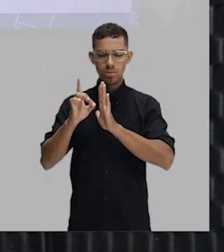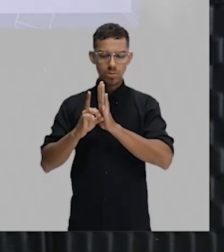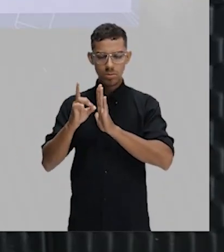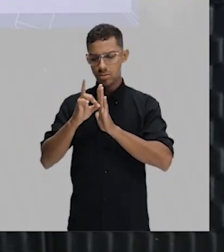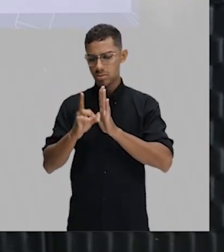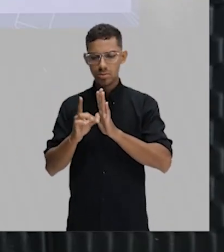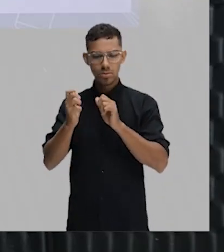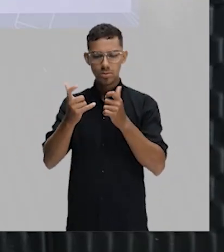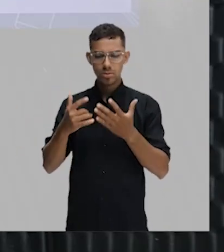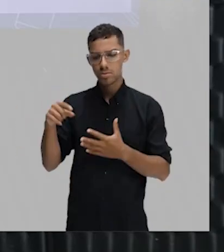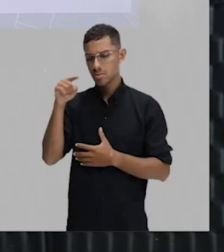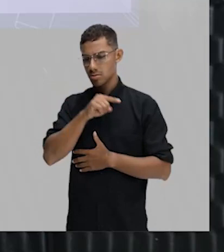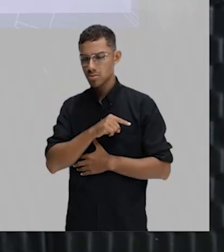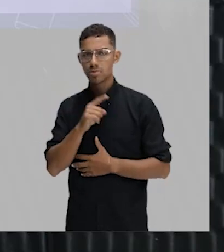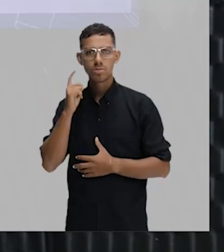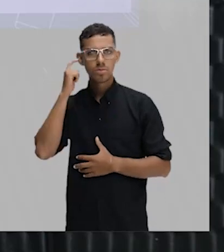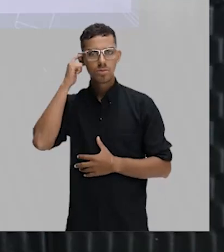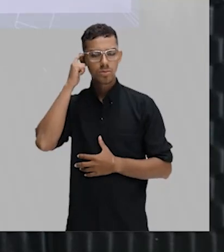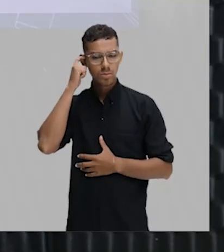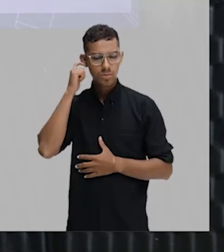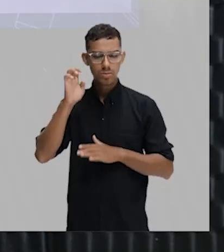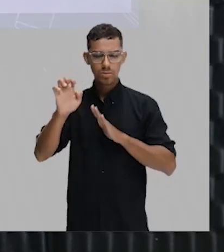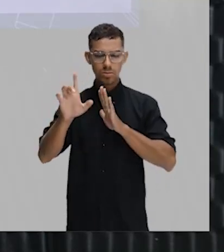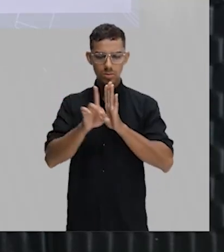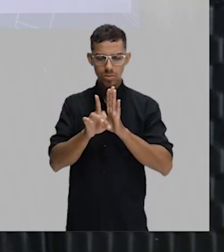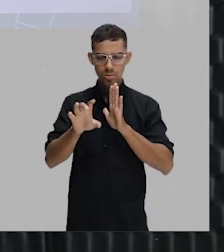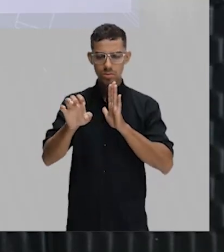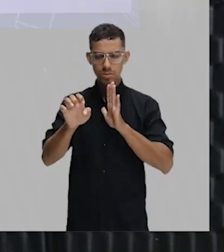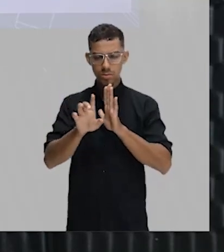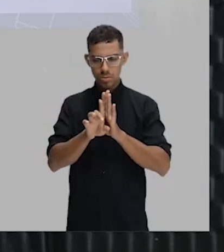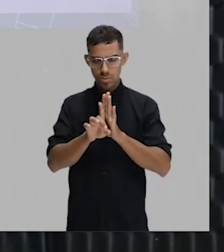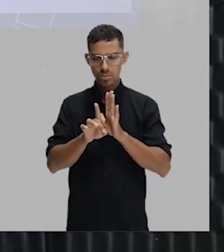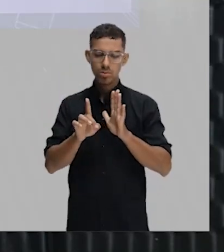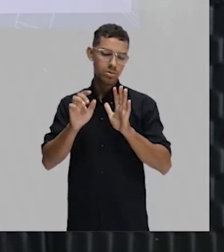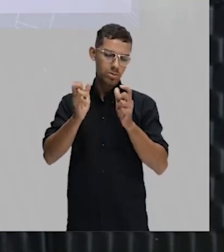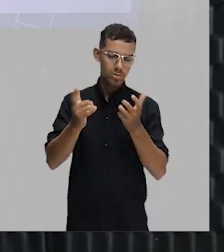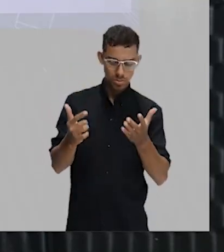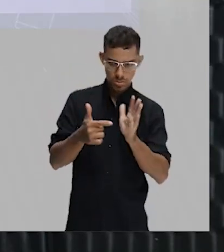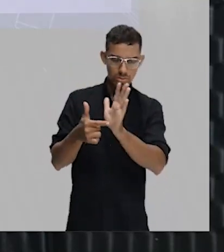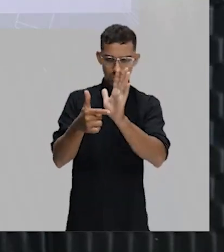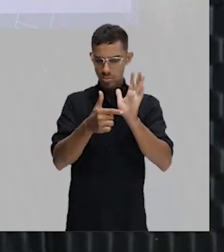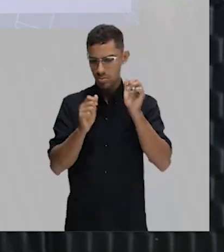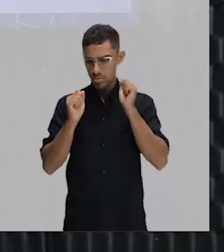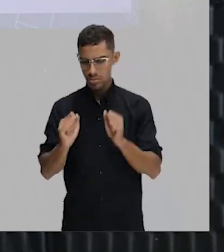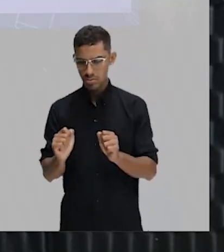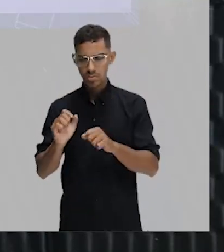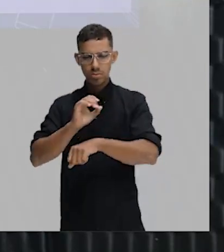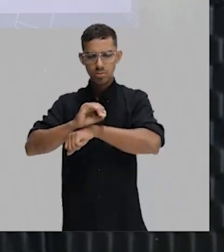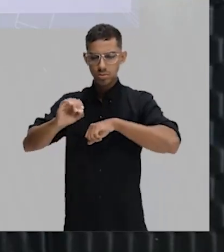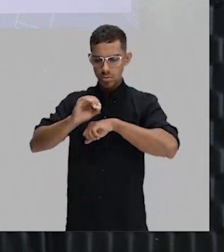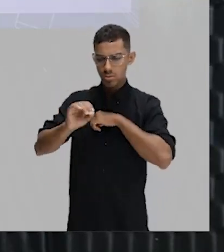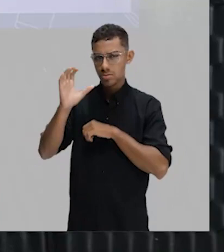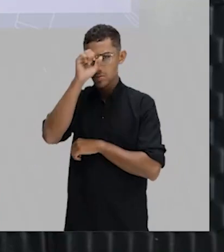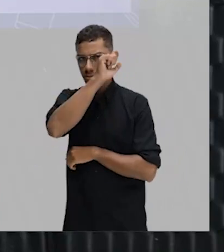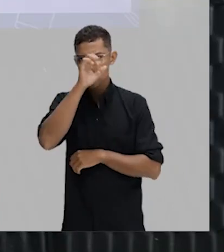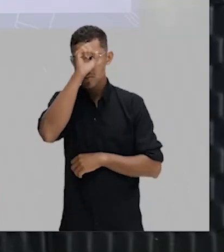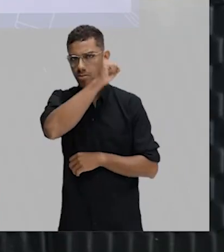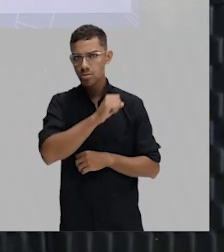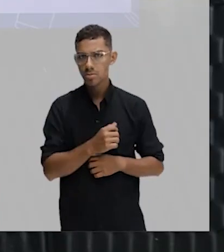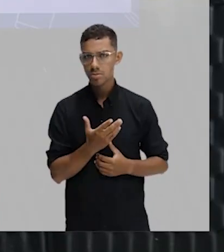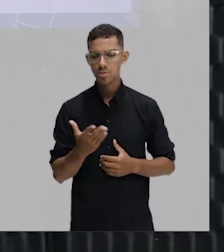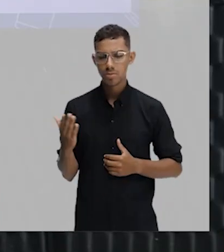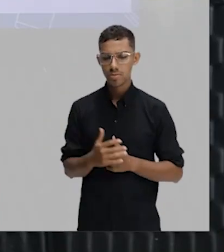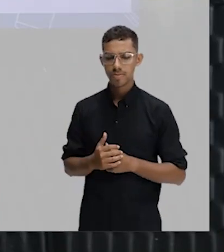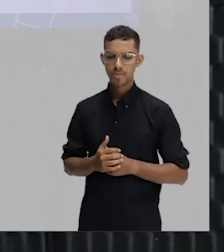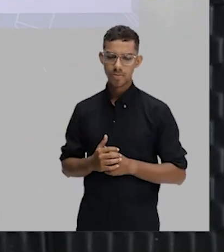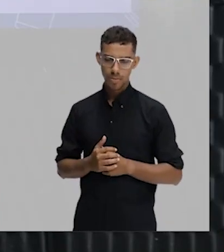trabalho for escolhido, você vai ter o teu espaço ali para mostrar o teu trabalho, oficina, aprendizagem. Centro Cultural